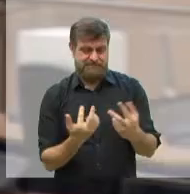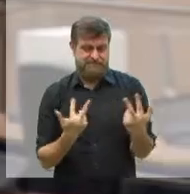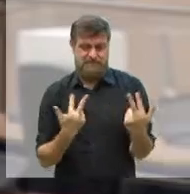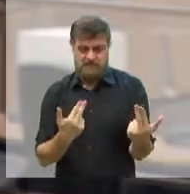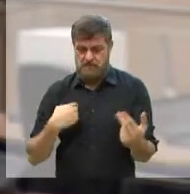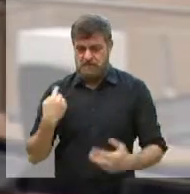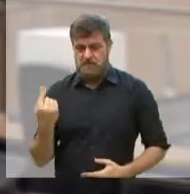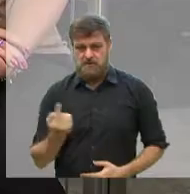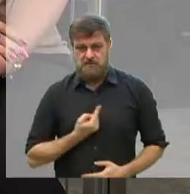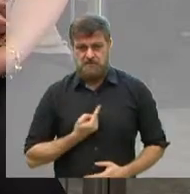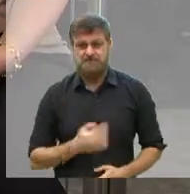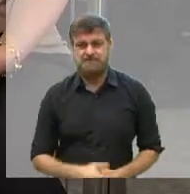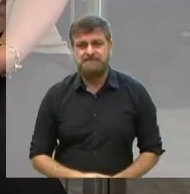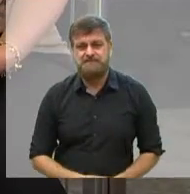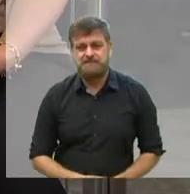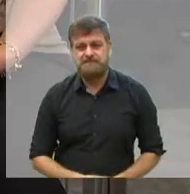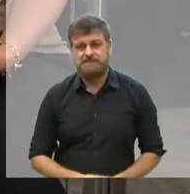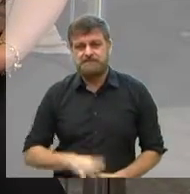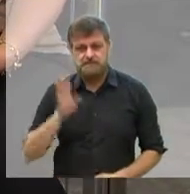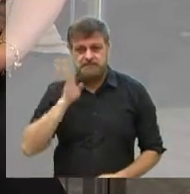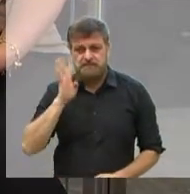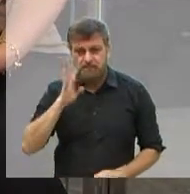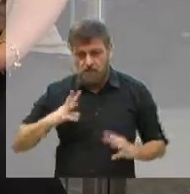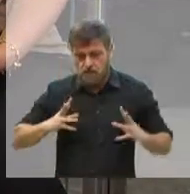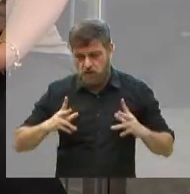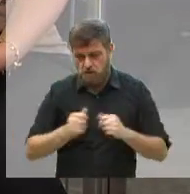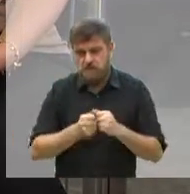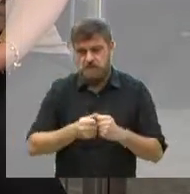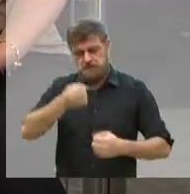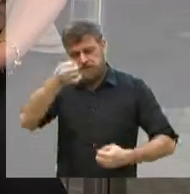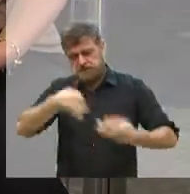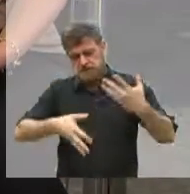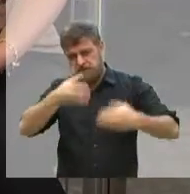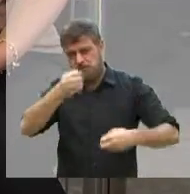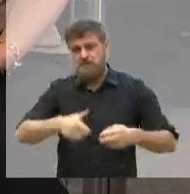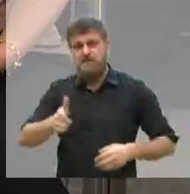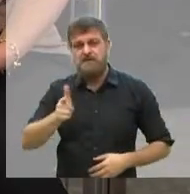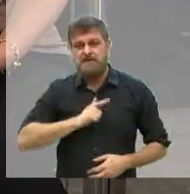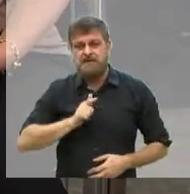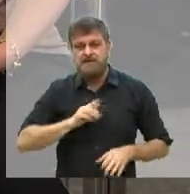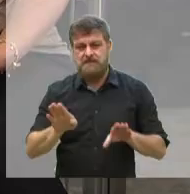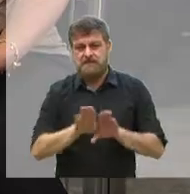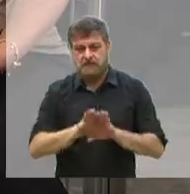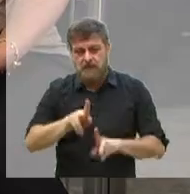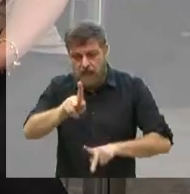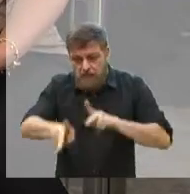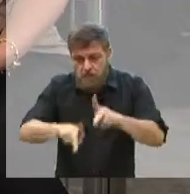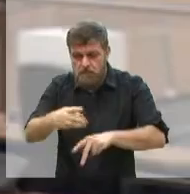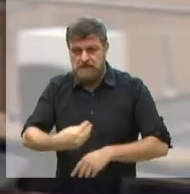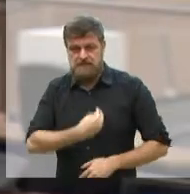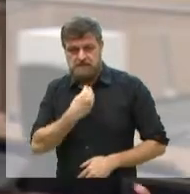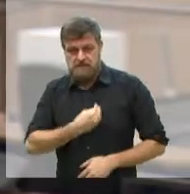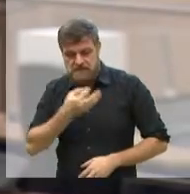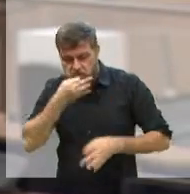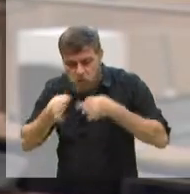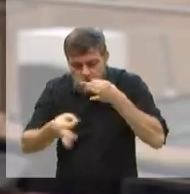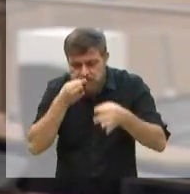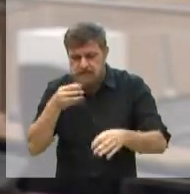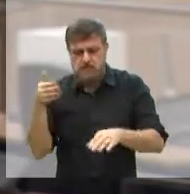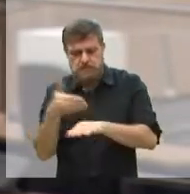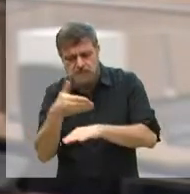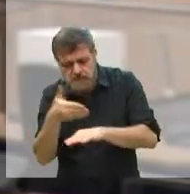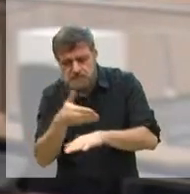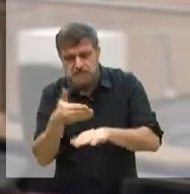nossa, que é uma grande sociedade. E o legal é que tudo que a gente falou no programa de hoje teve a participação ativa da população, né?